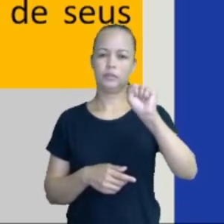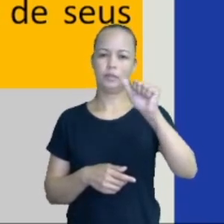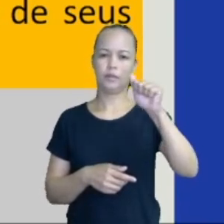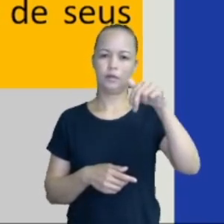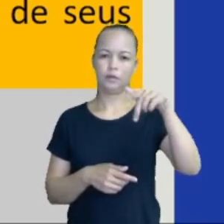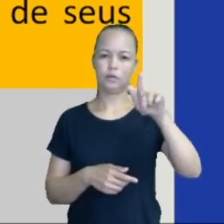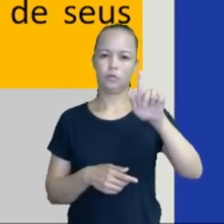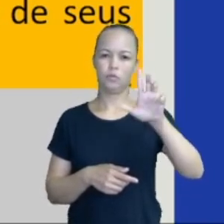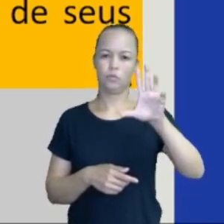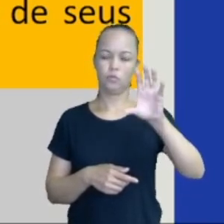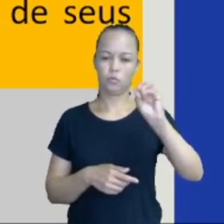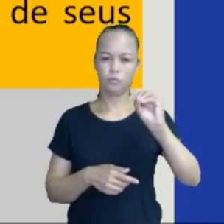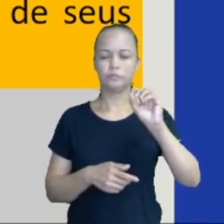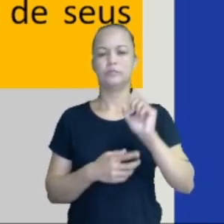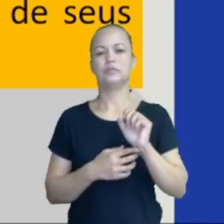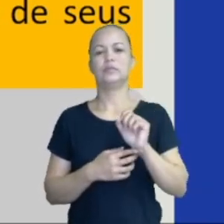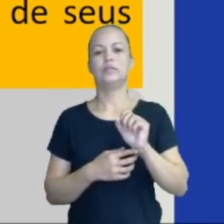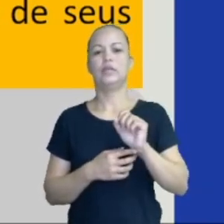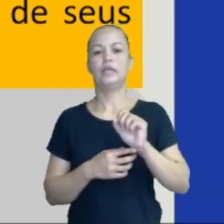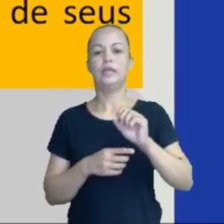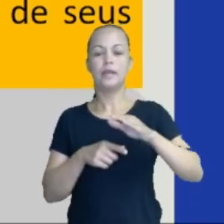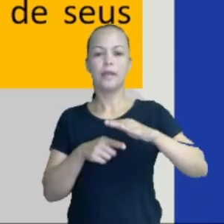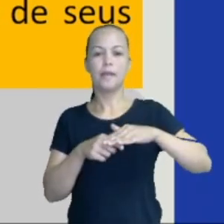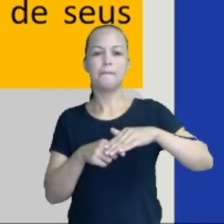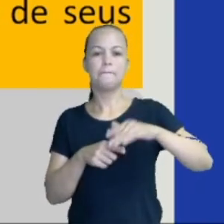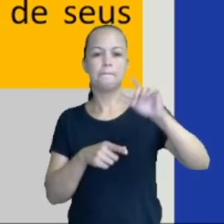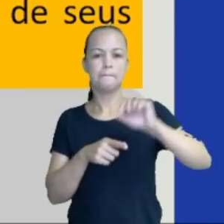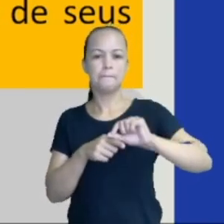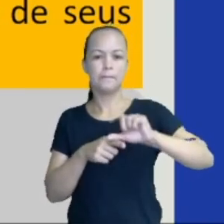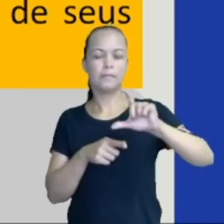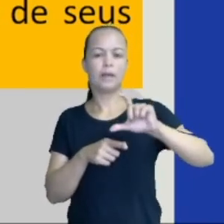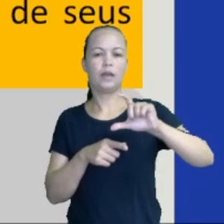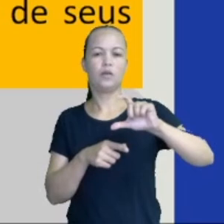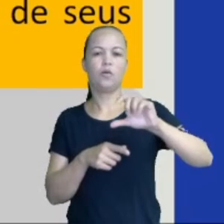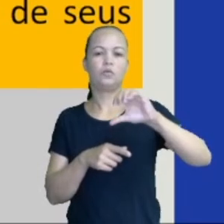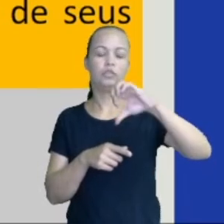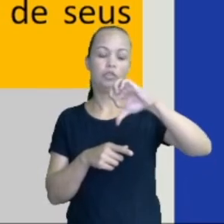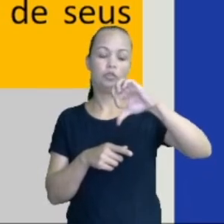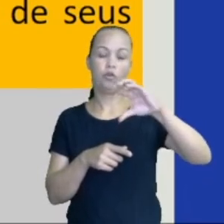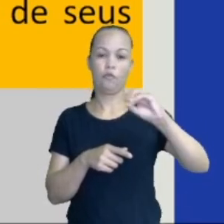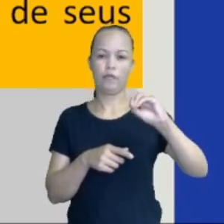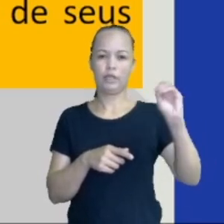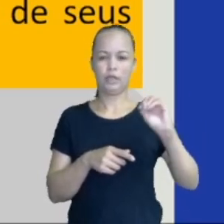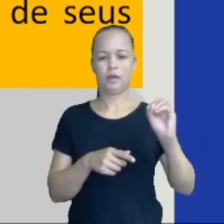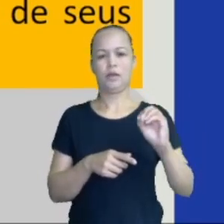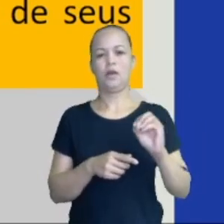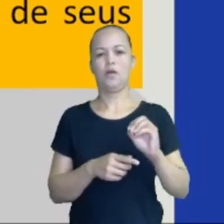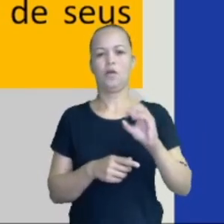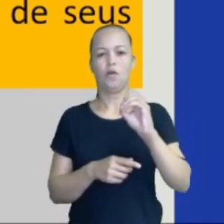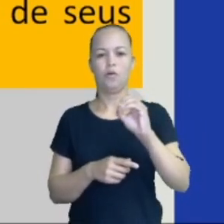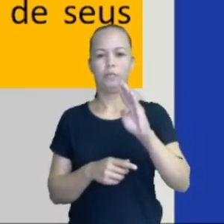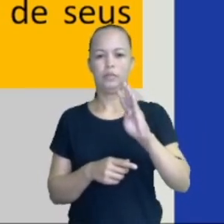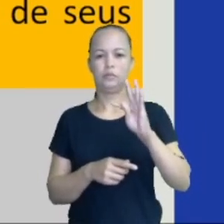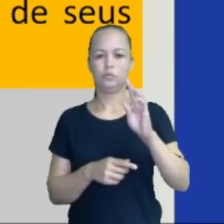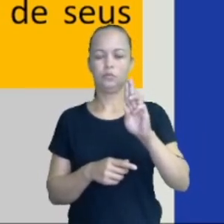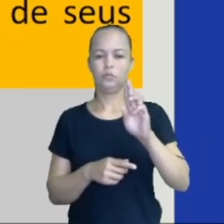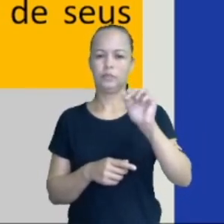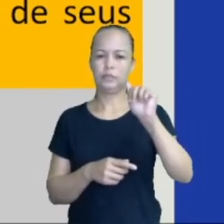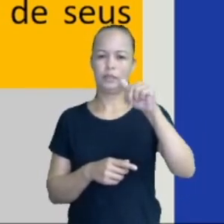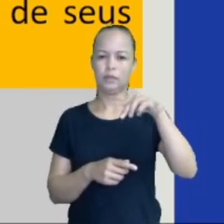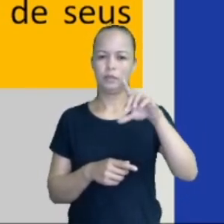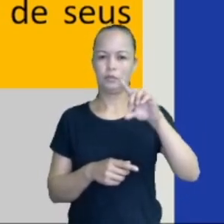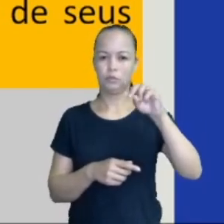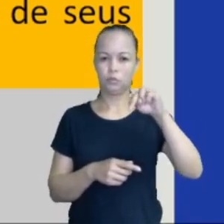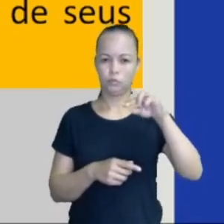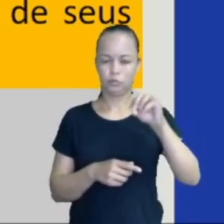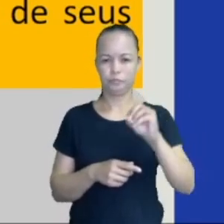interno igual a 90 graus, triângulo retângulo. Então, para classificarmos os triângulos, basta prestarmos atenção nas